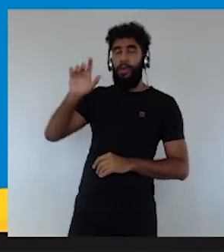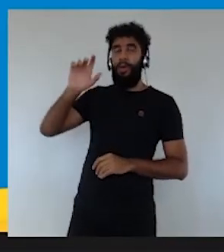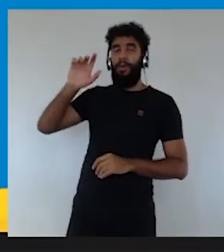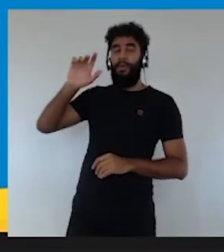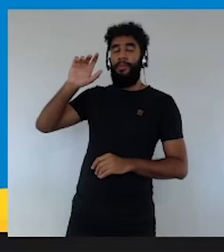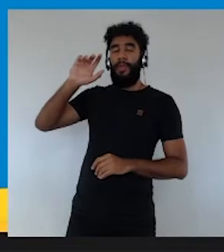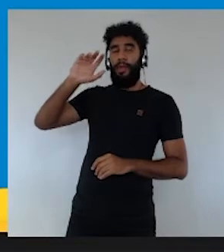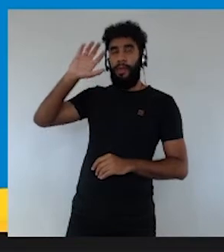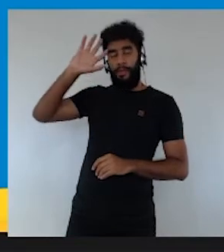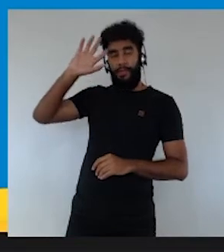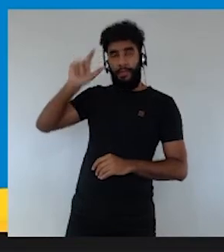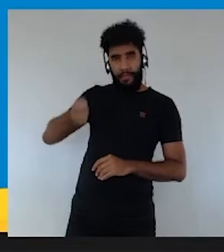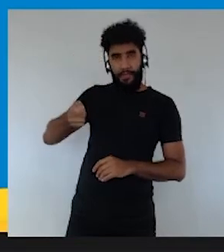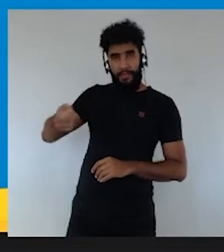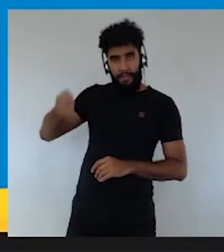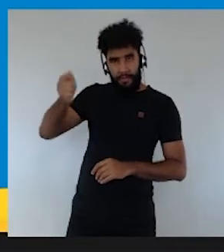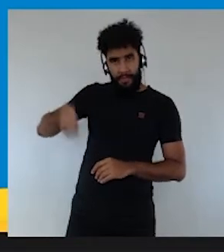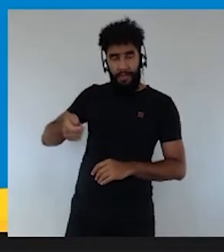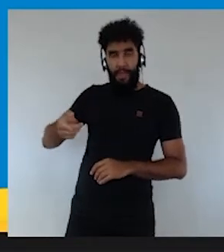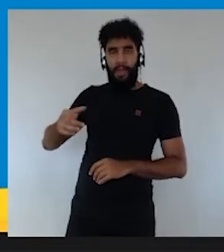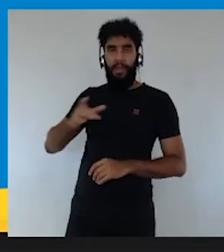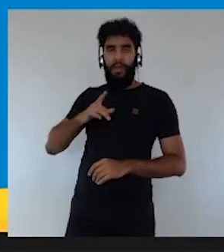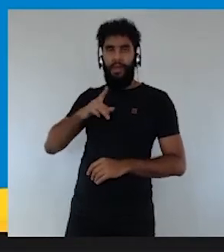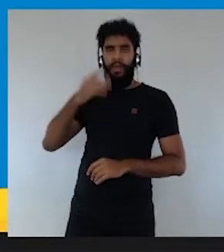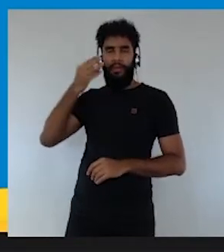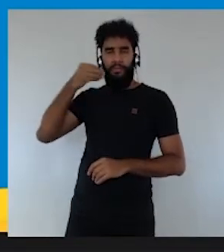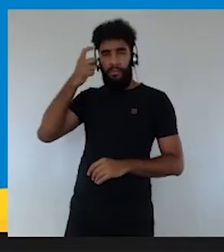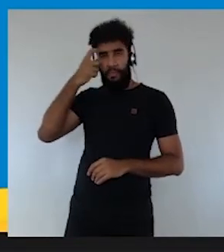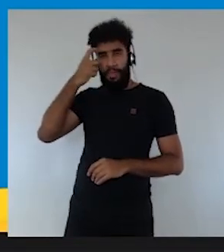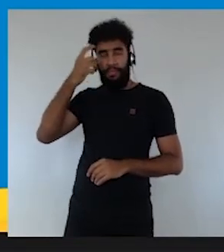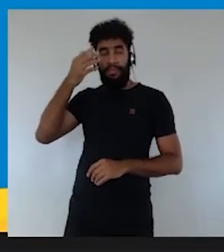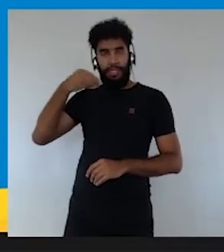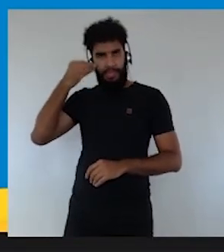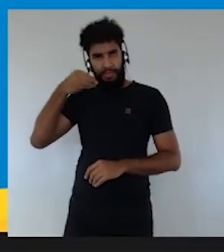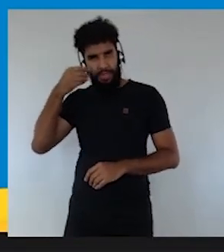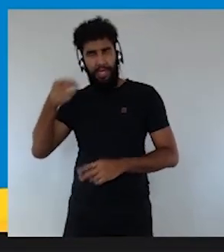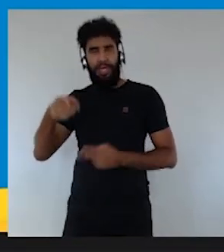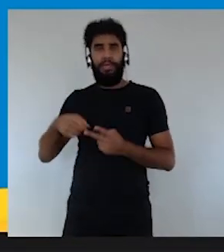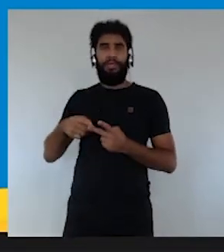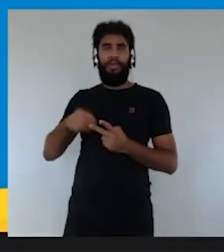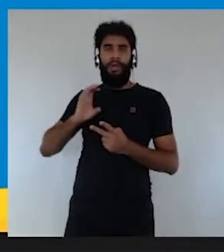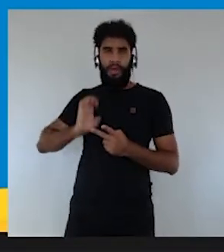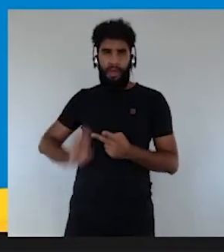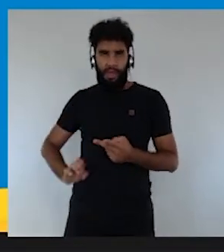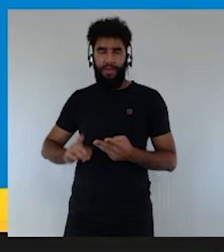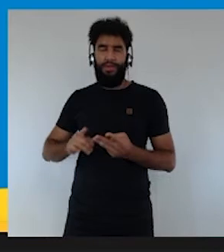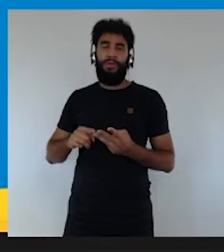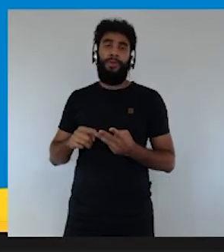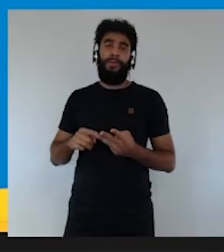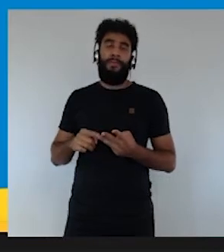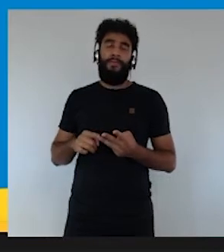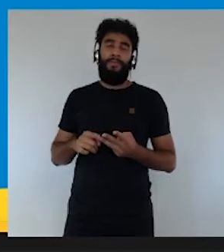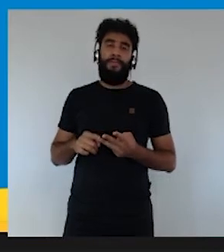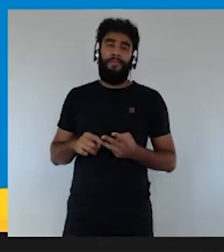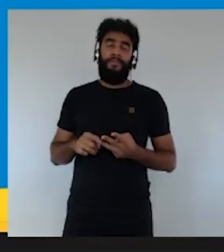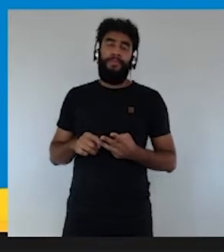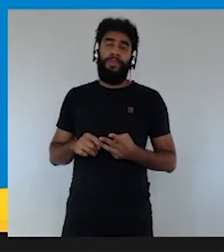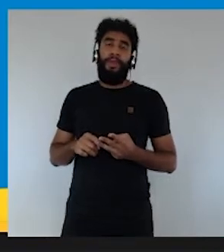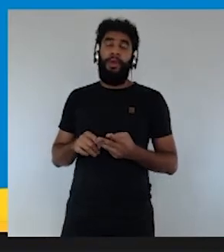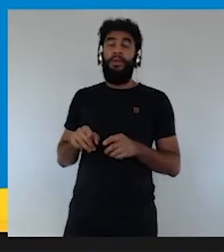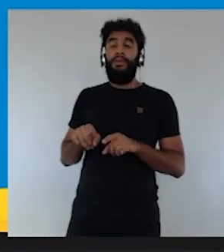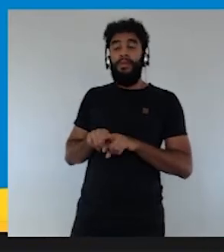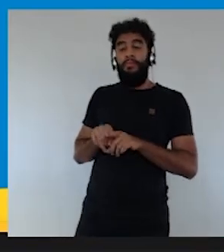pensando em uma série de fatores, a sua experiência, a sua judiciosidade, a sua ética. Eles